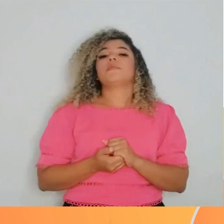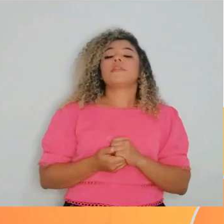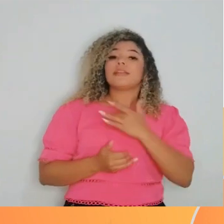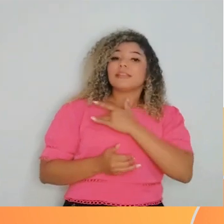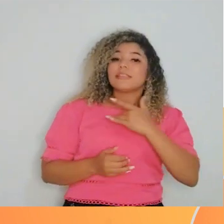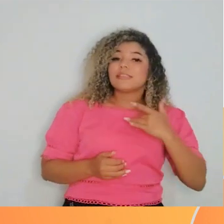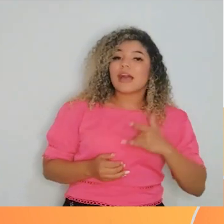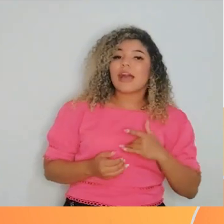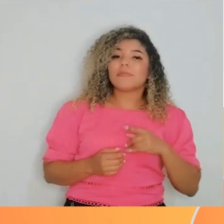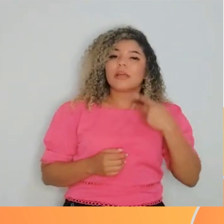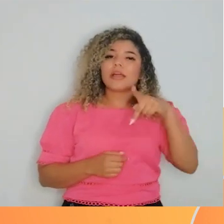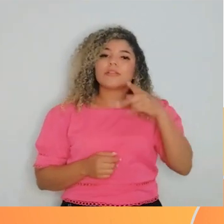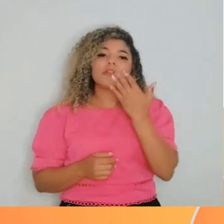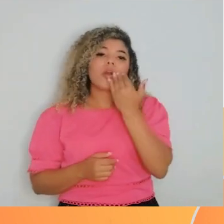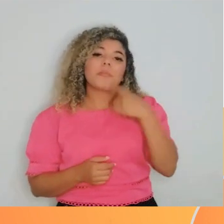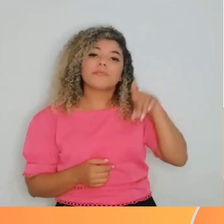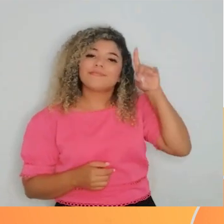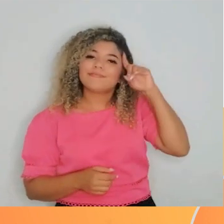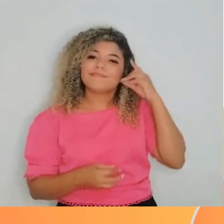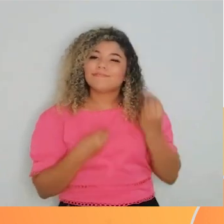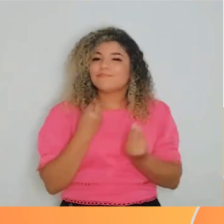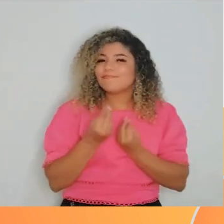chamados, saudáveis, na sua dieta?